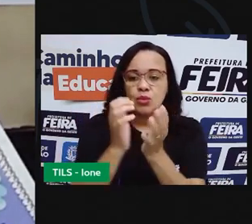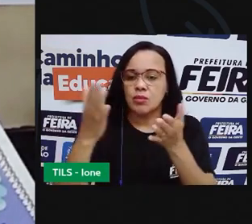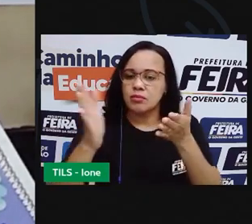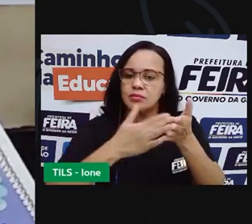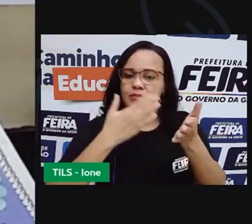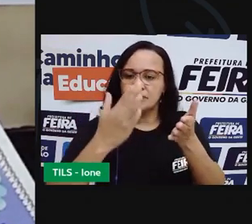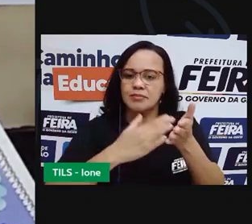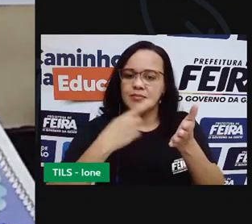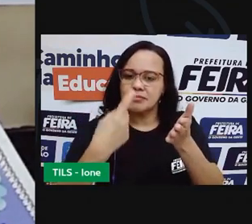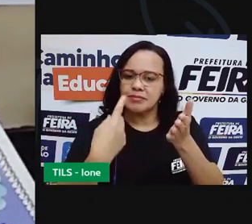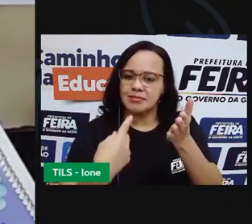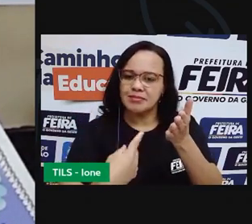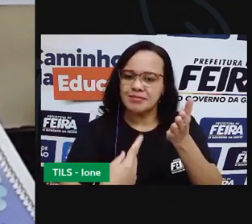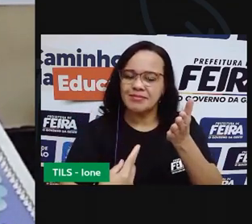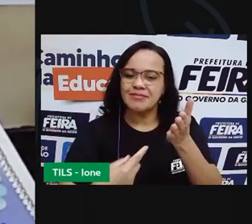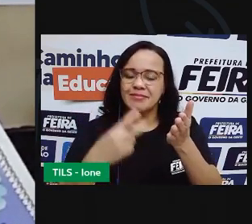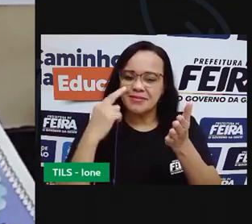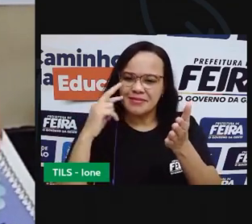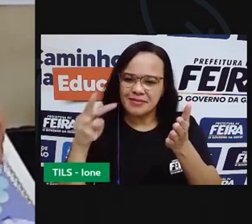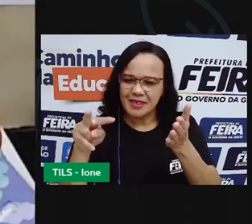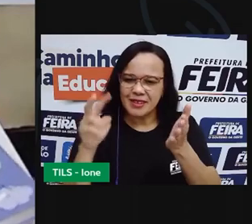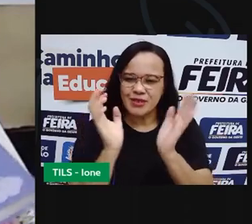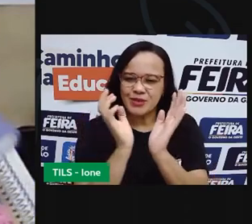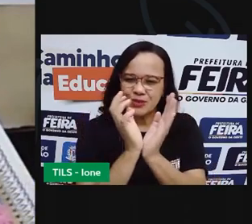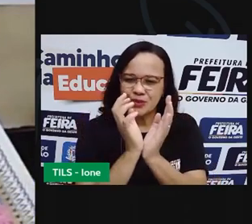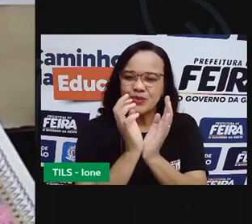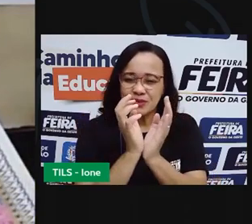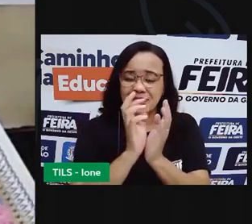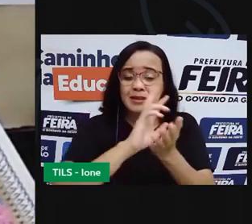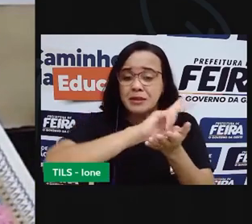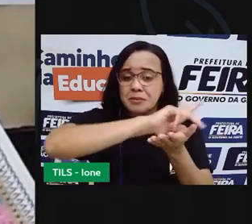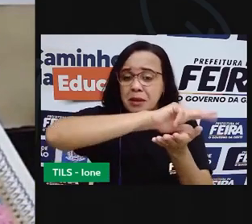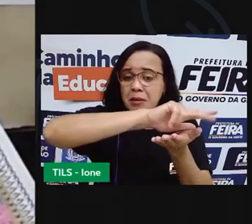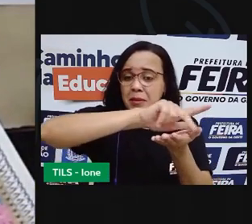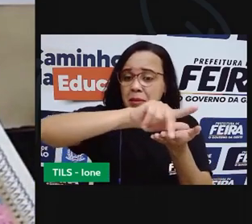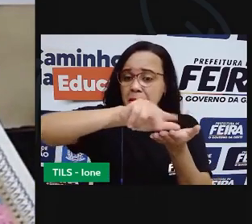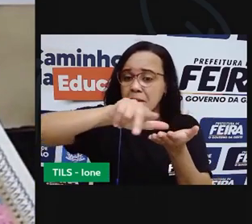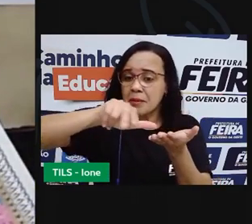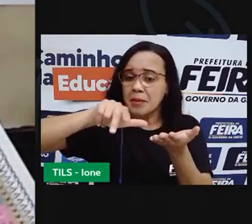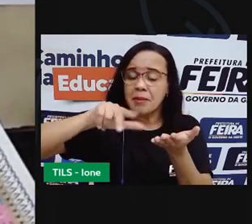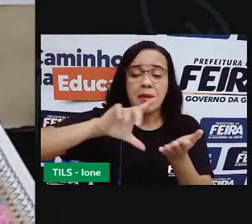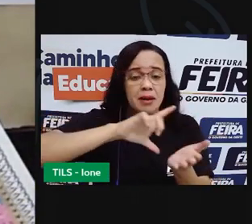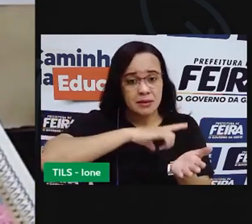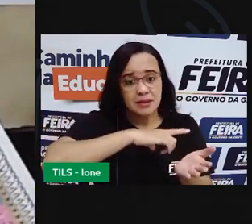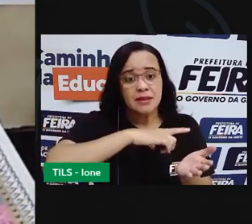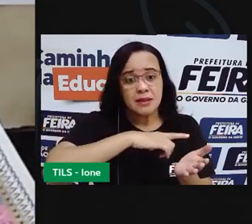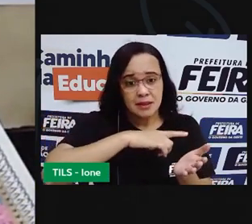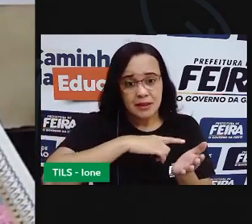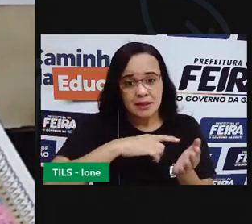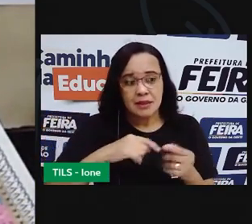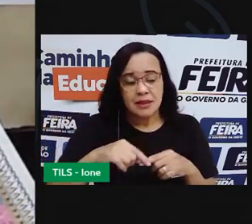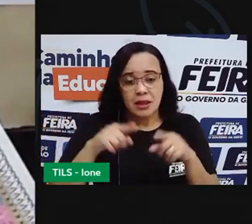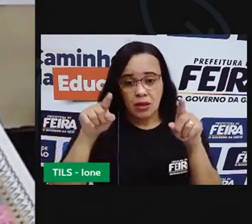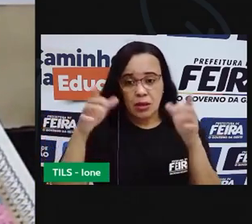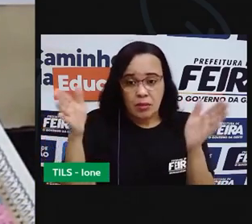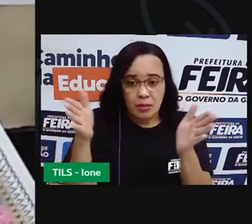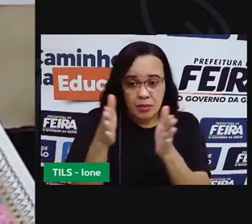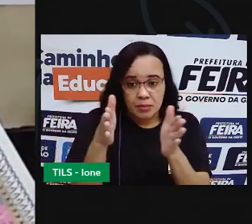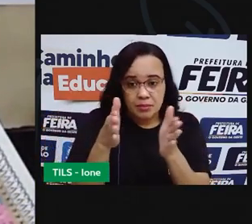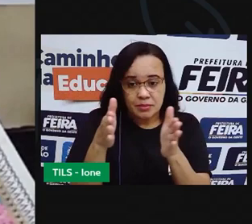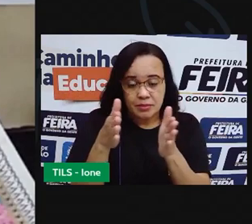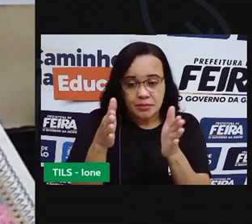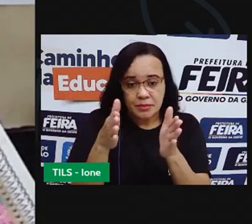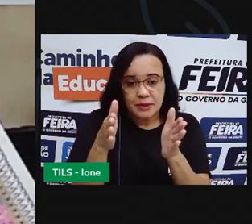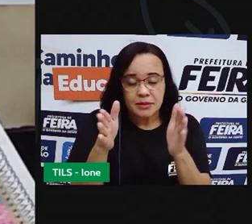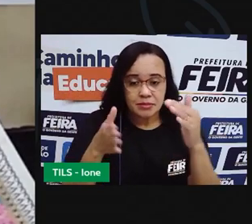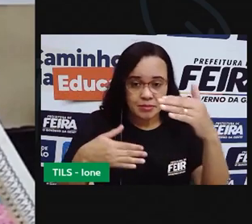cadernos. Tem aqui cadernos diferentes. Eu tenho aqui um caderno, né, menor, um caderno